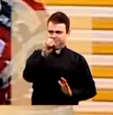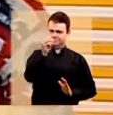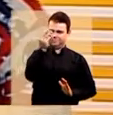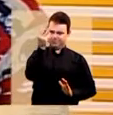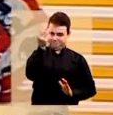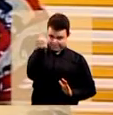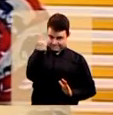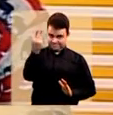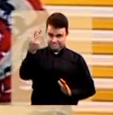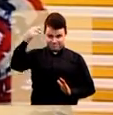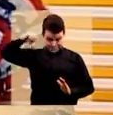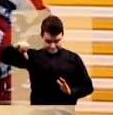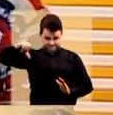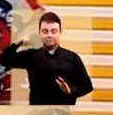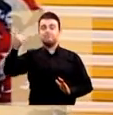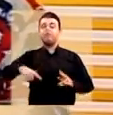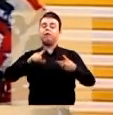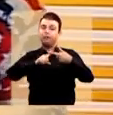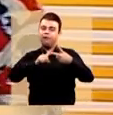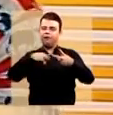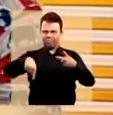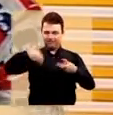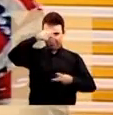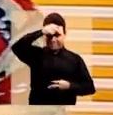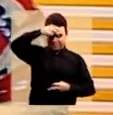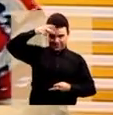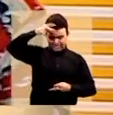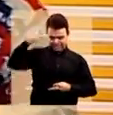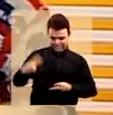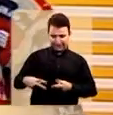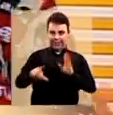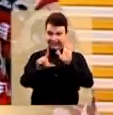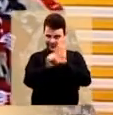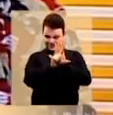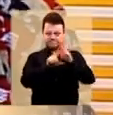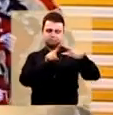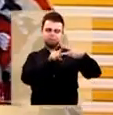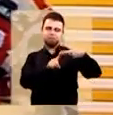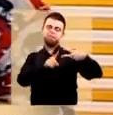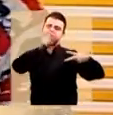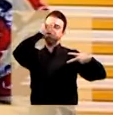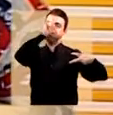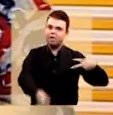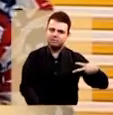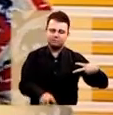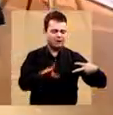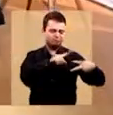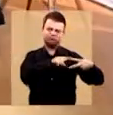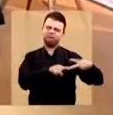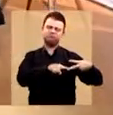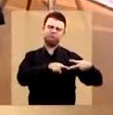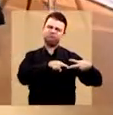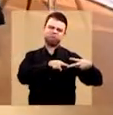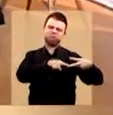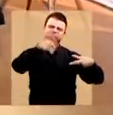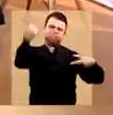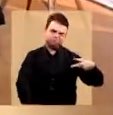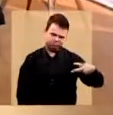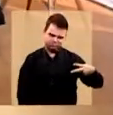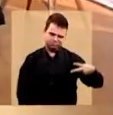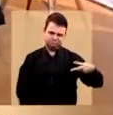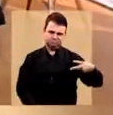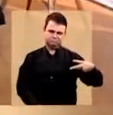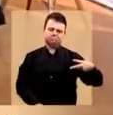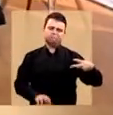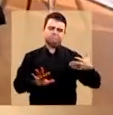podem falar muito melhor sobre essa lei. E a lei municipal também, que obriga a obrigar. Sim. Tipo, nenhuma das duas funciona. Sim, é.